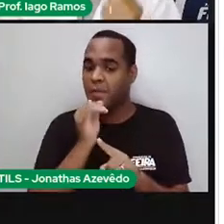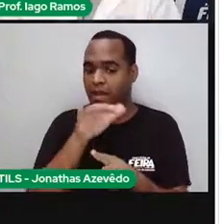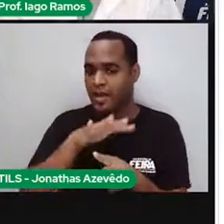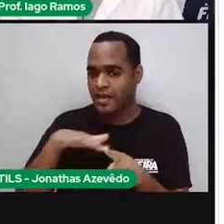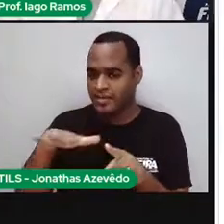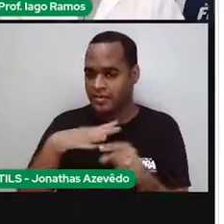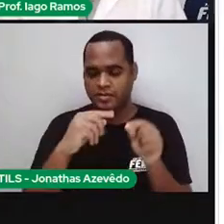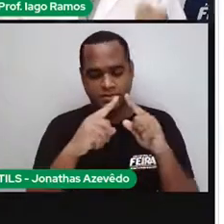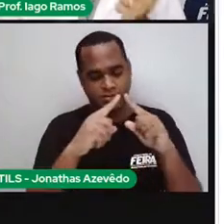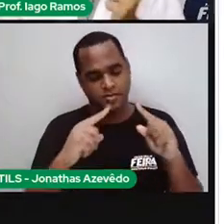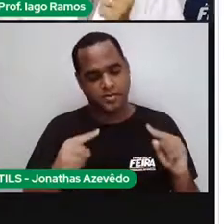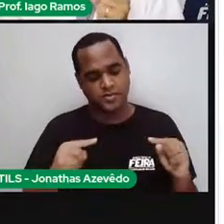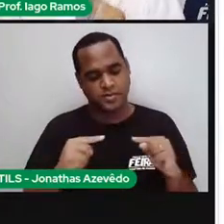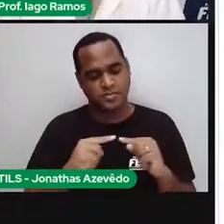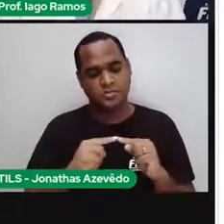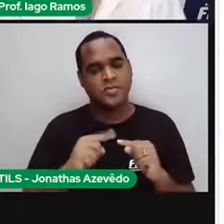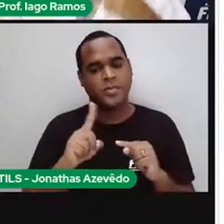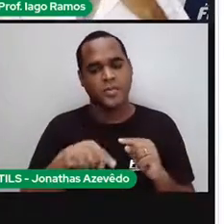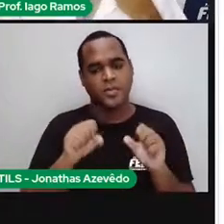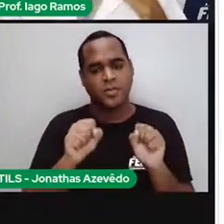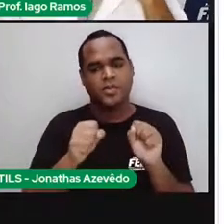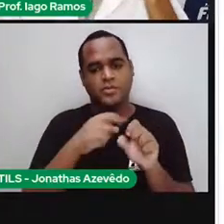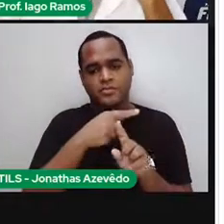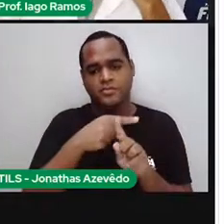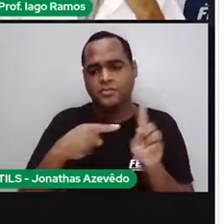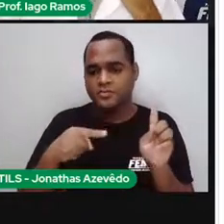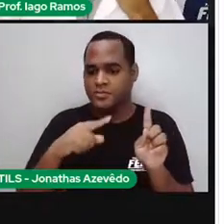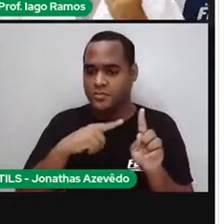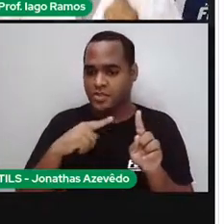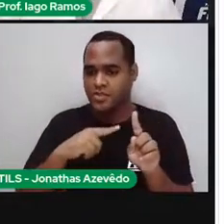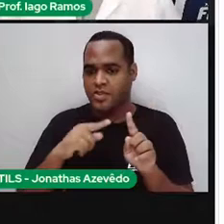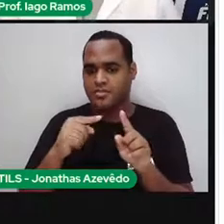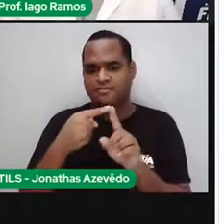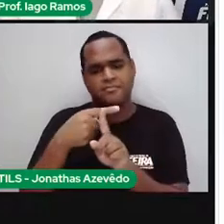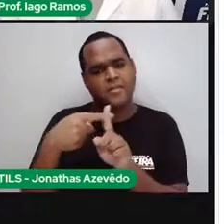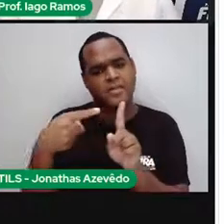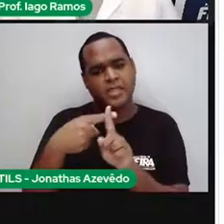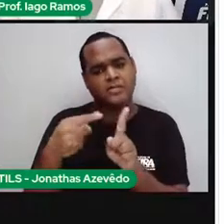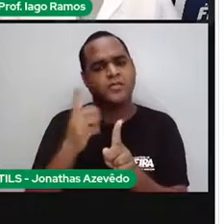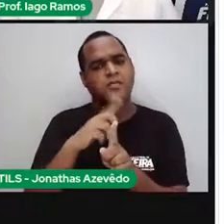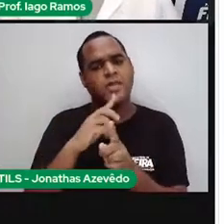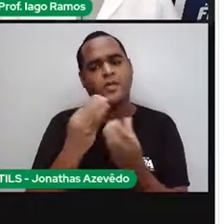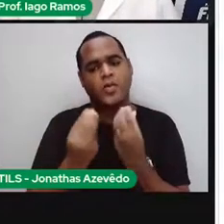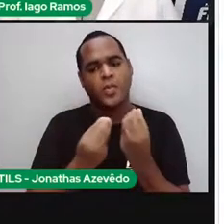de um triângulo é metade da área de um retângulo